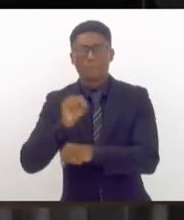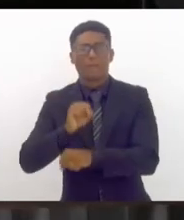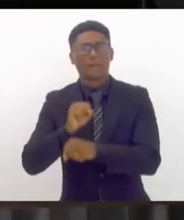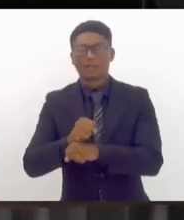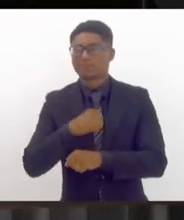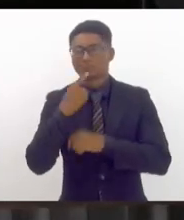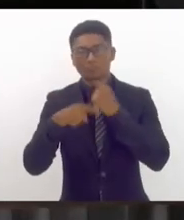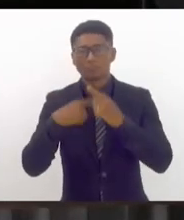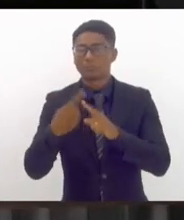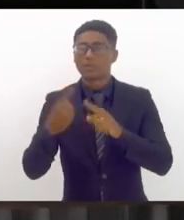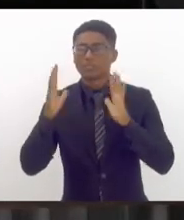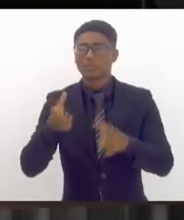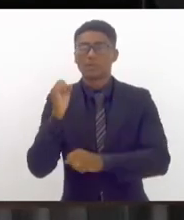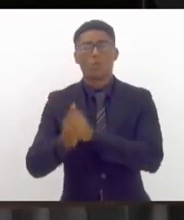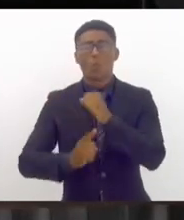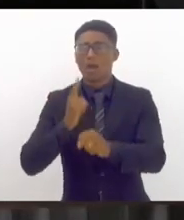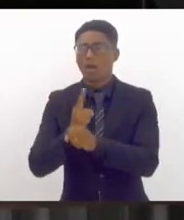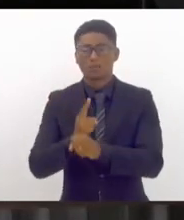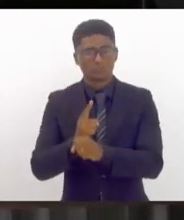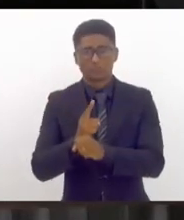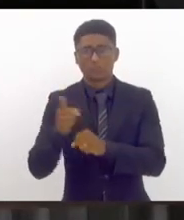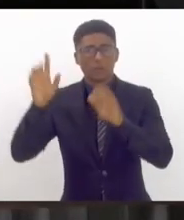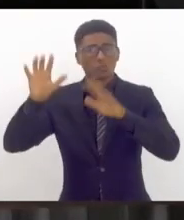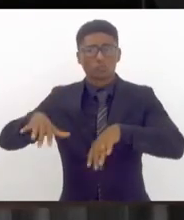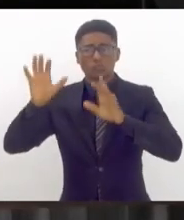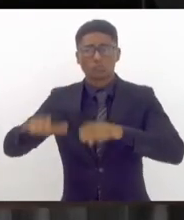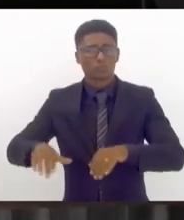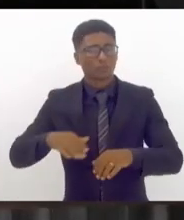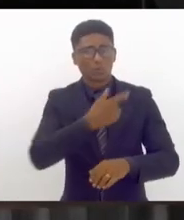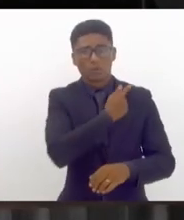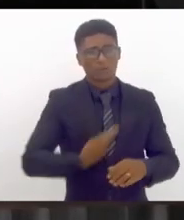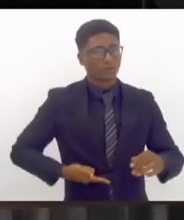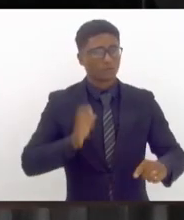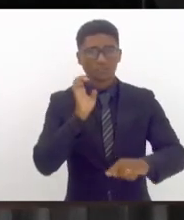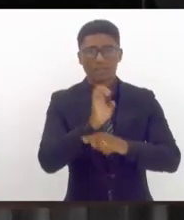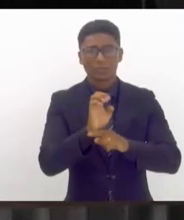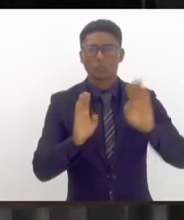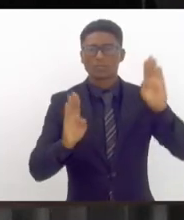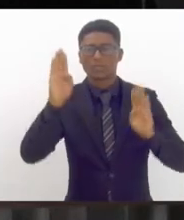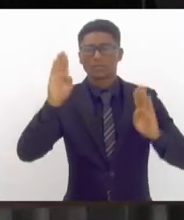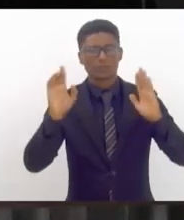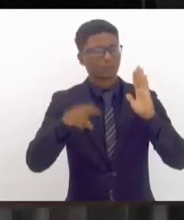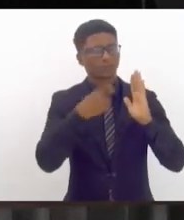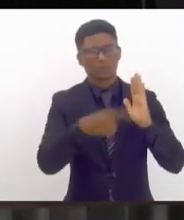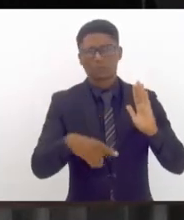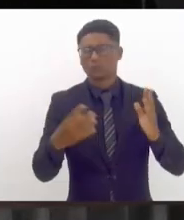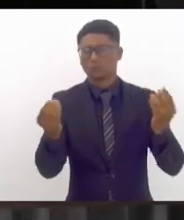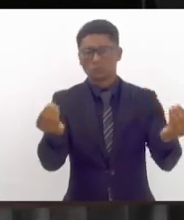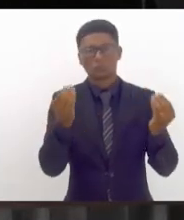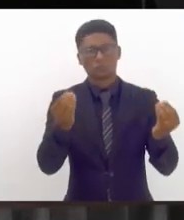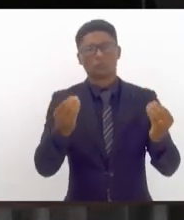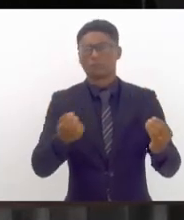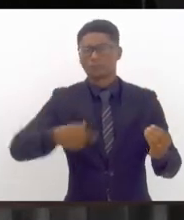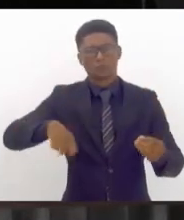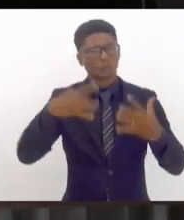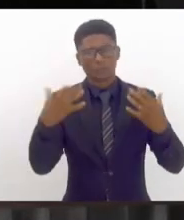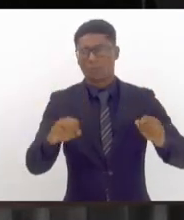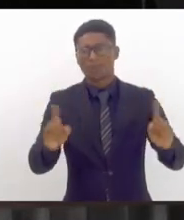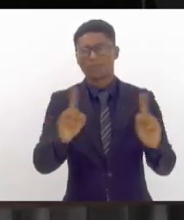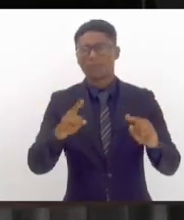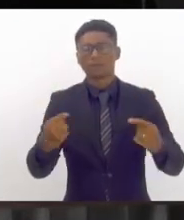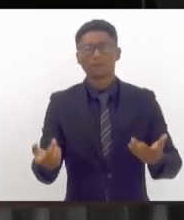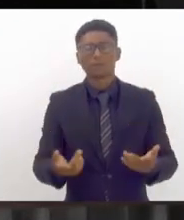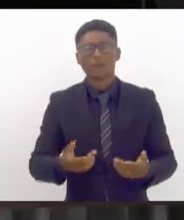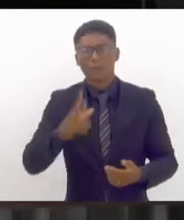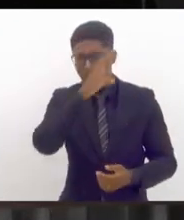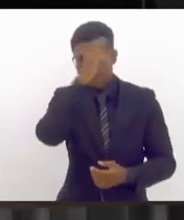1 ano da tragédia e o governo do Estado cancelou as licitações. Isso é um absurdo, a gente não vai admitir. Eu cobro da prefeitura,